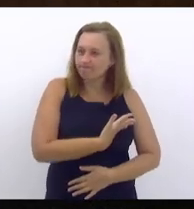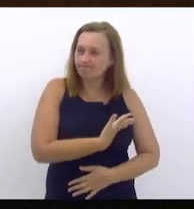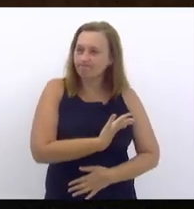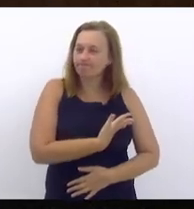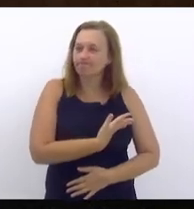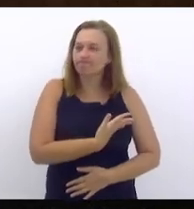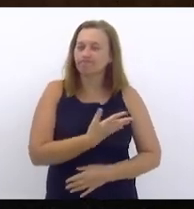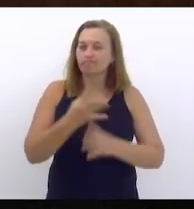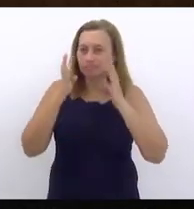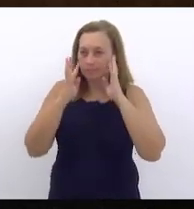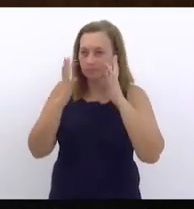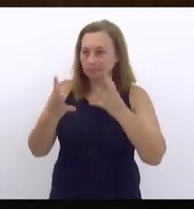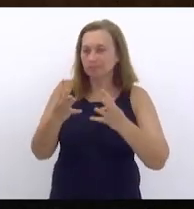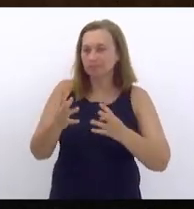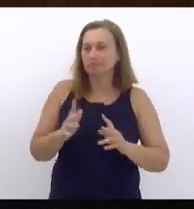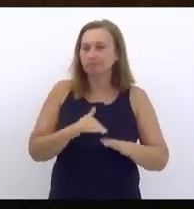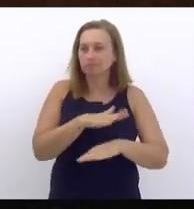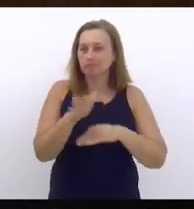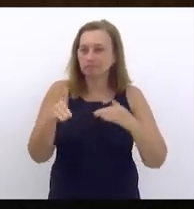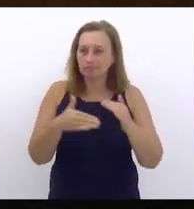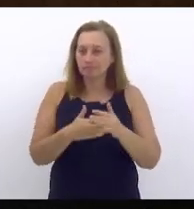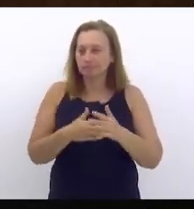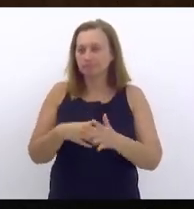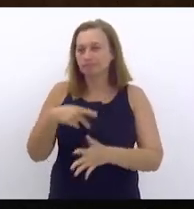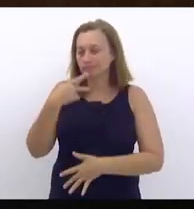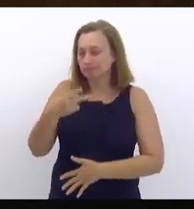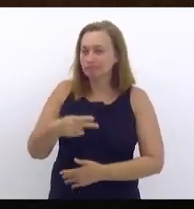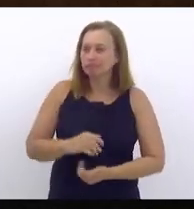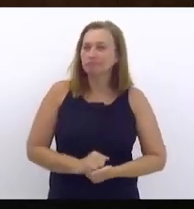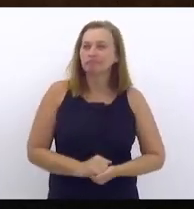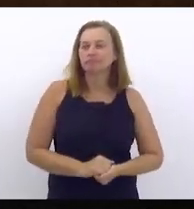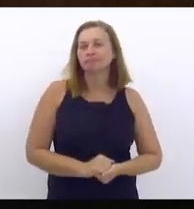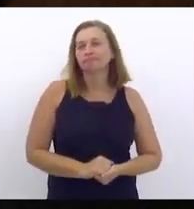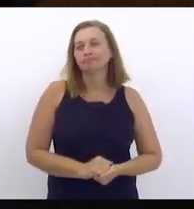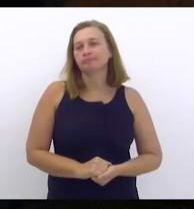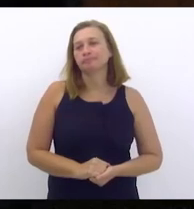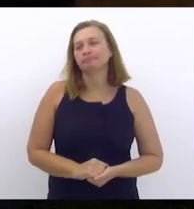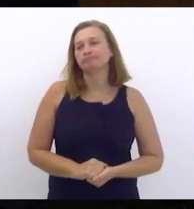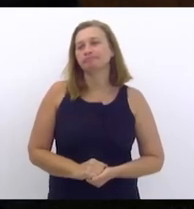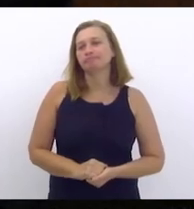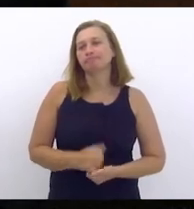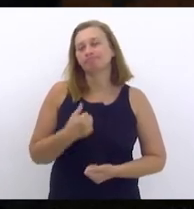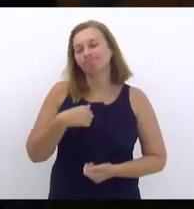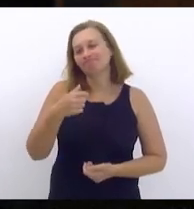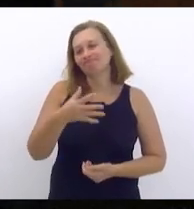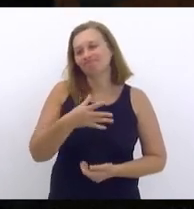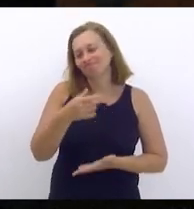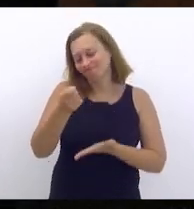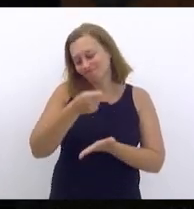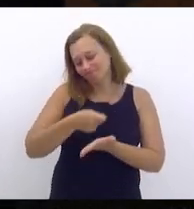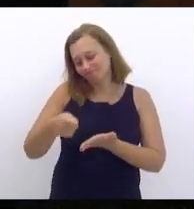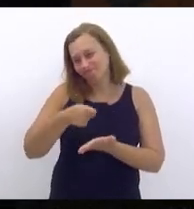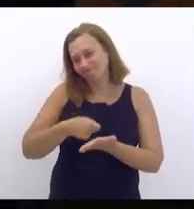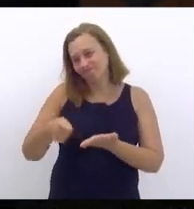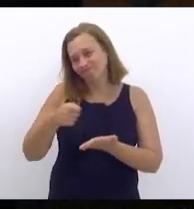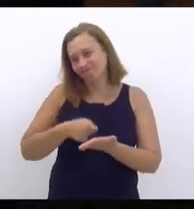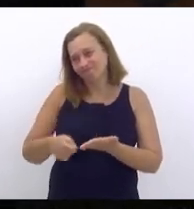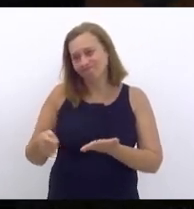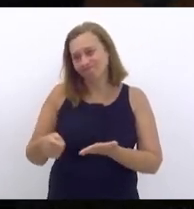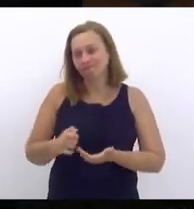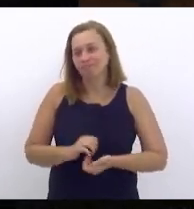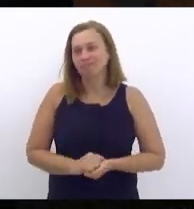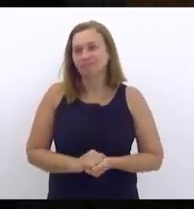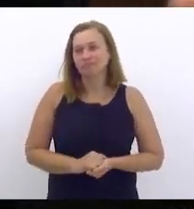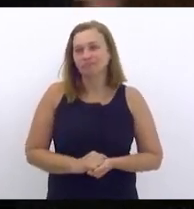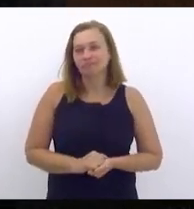chamaram a atenção dos mesmos para a nossa fala. Eu até escrevi o que não me